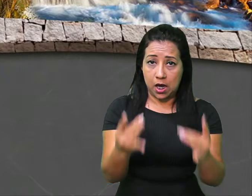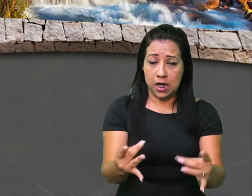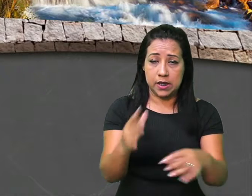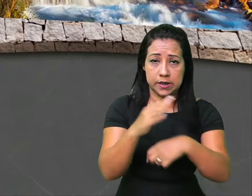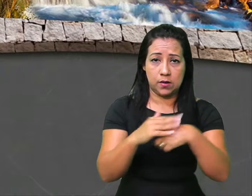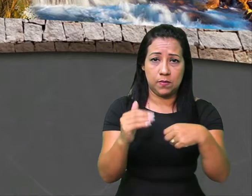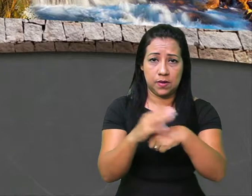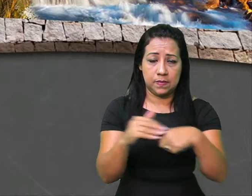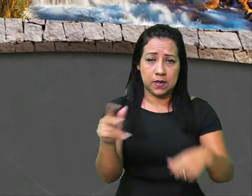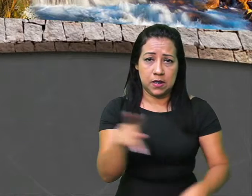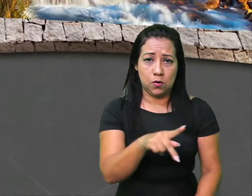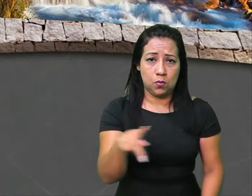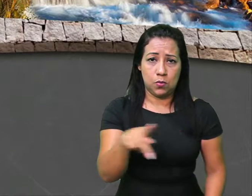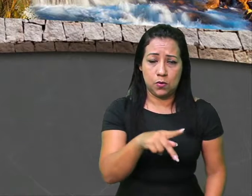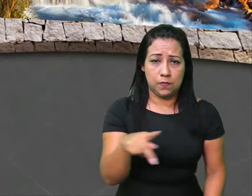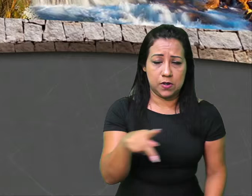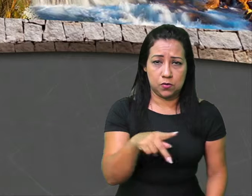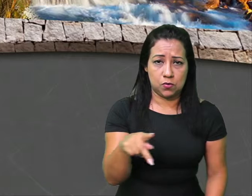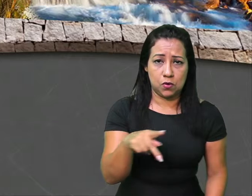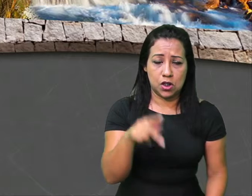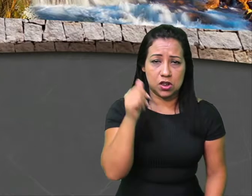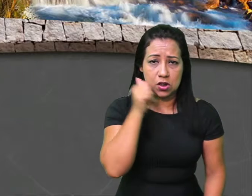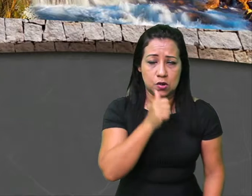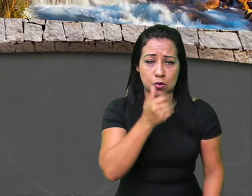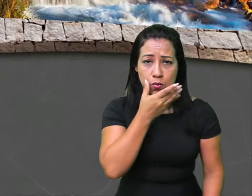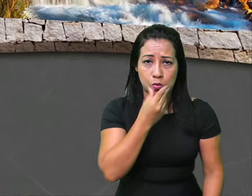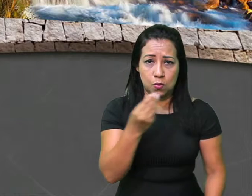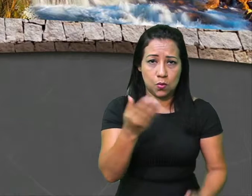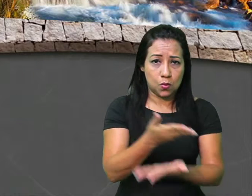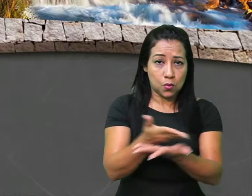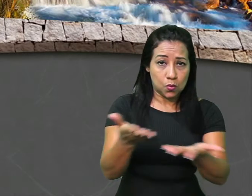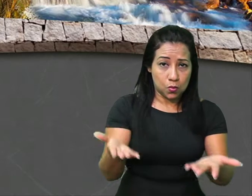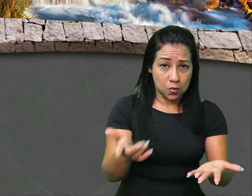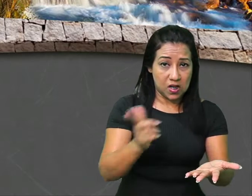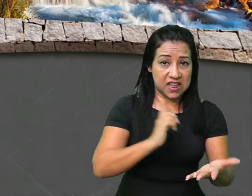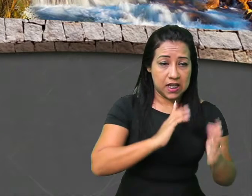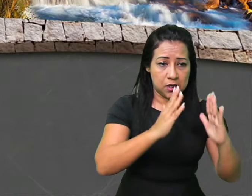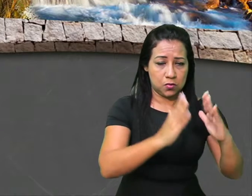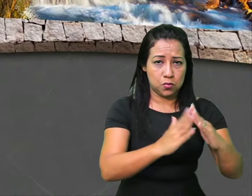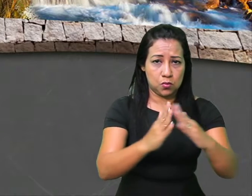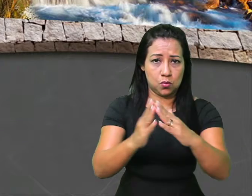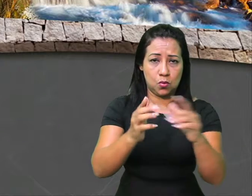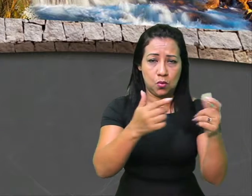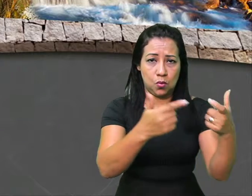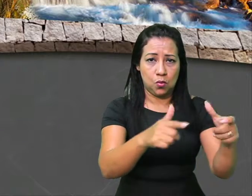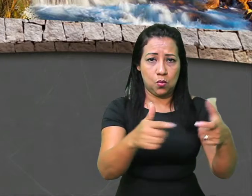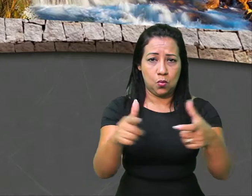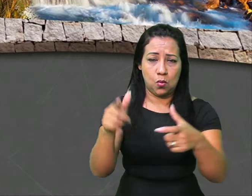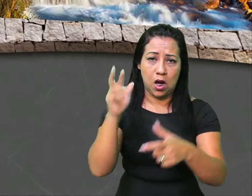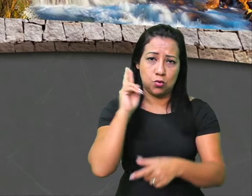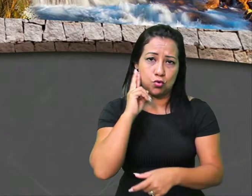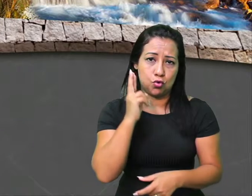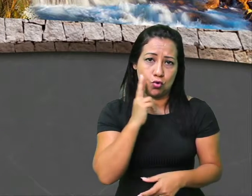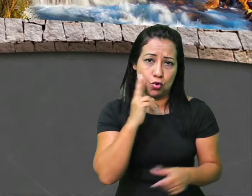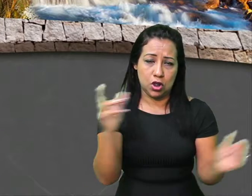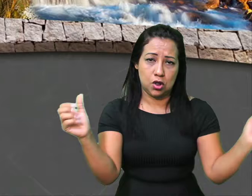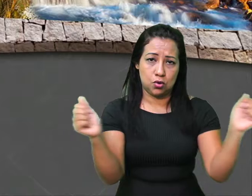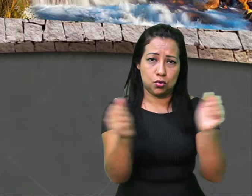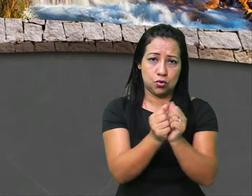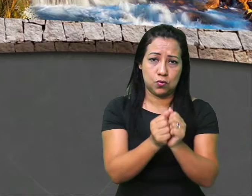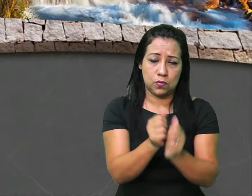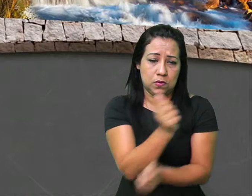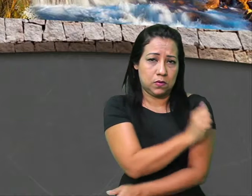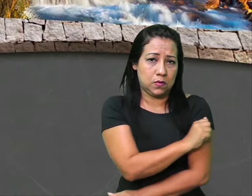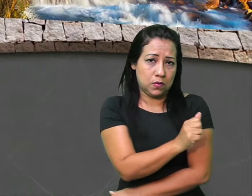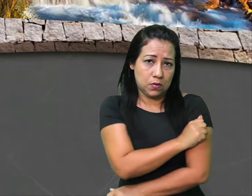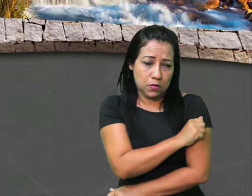professoras que estão aí nos lugares de Rondônia com seus queridos alunos. Nós estaremos